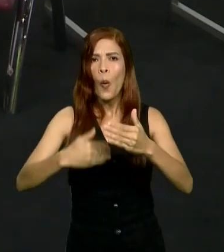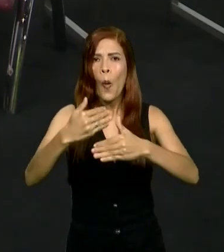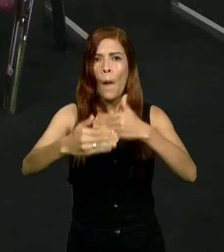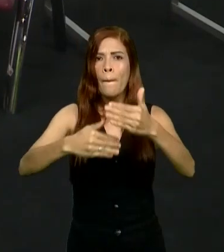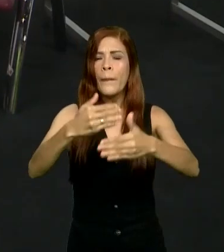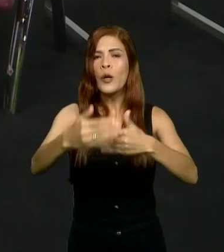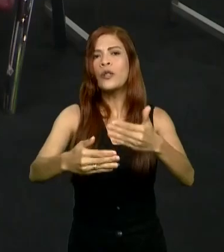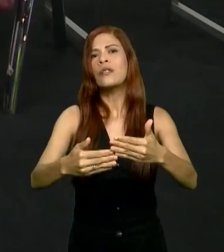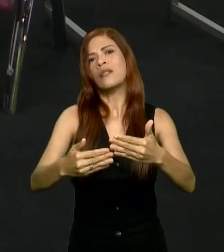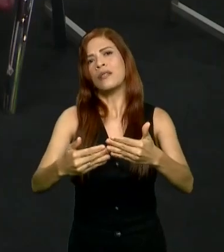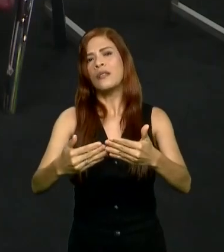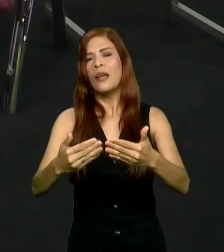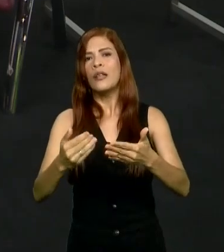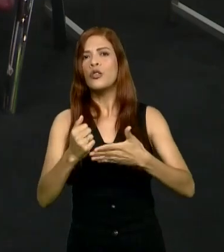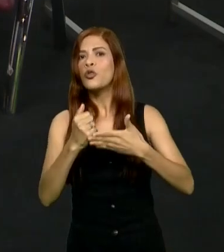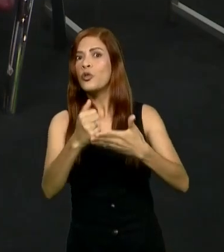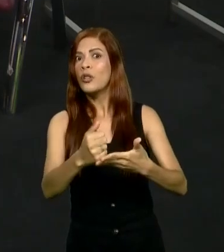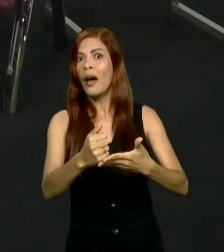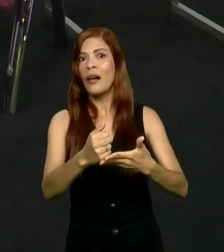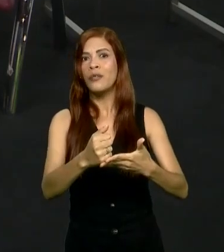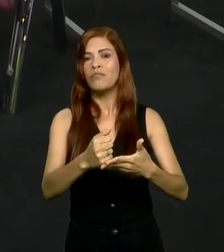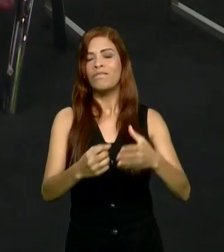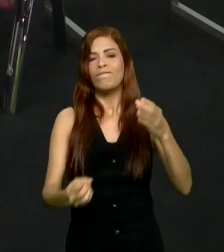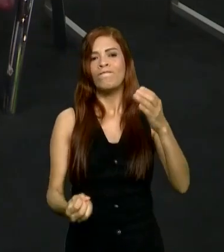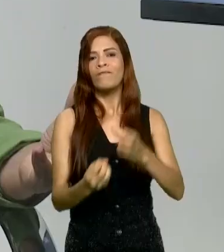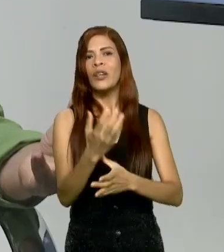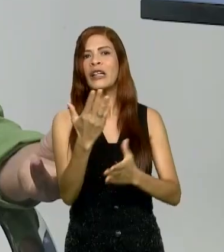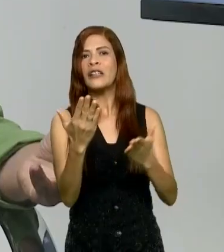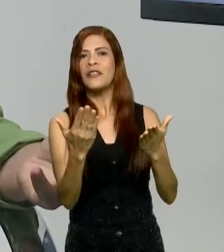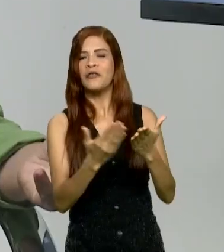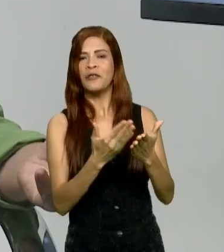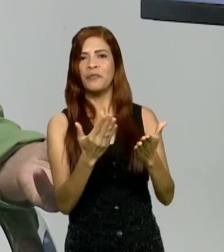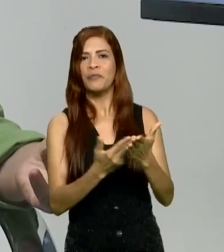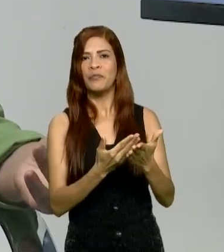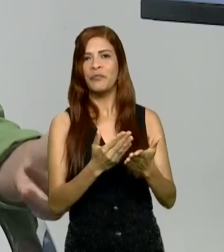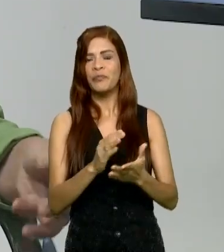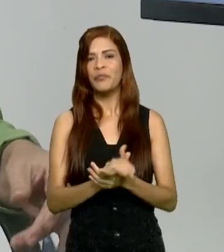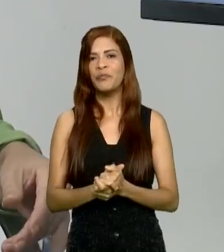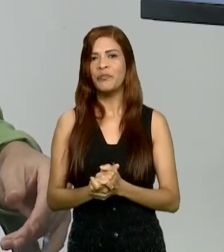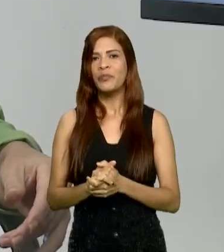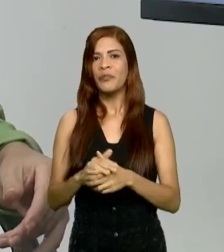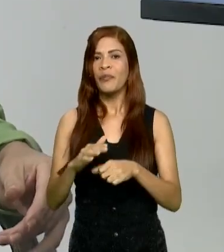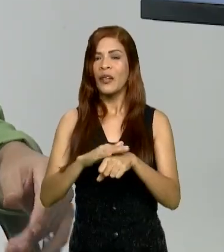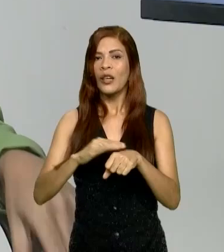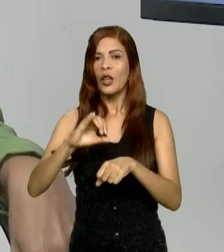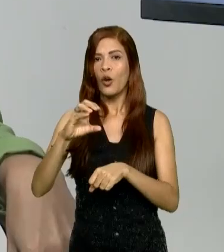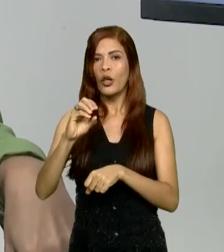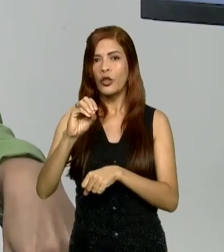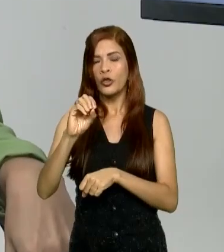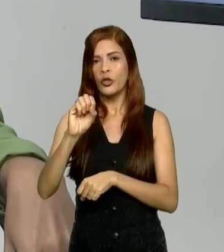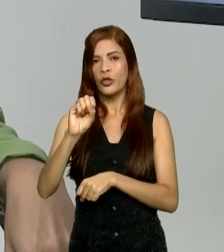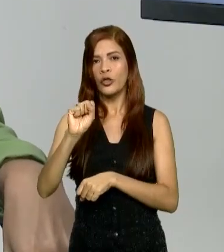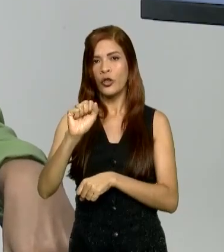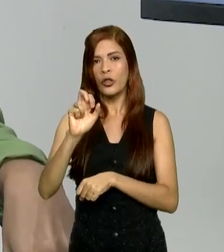para tornar real essa ideia de vocês. A conversa com a Josanira Rosa Santos da Luz